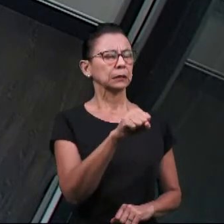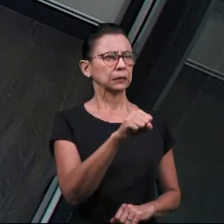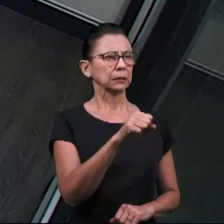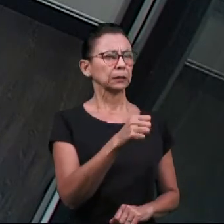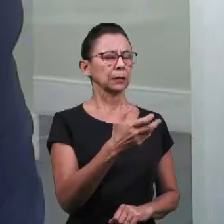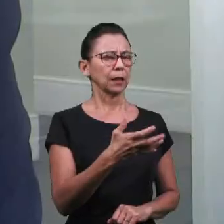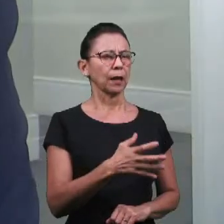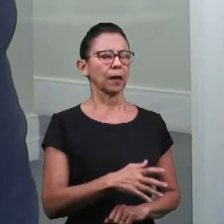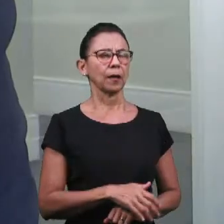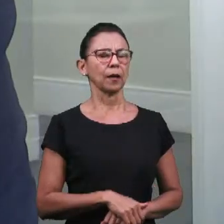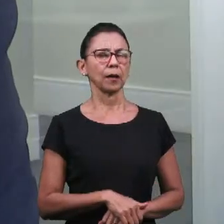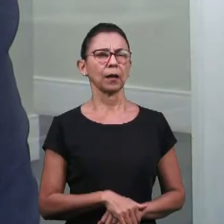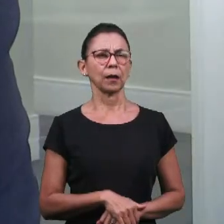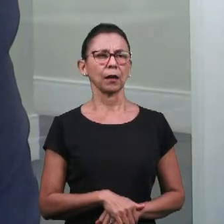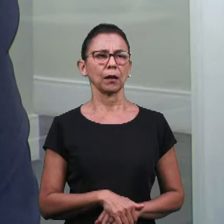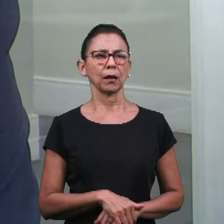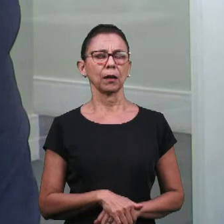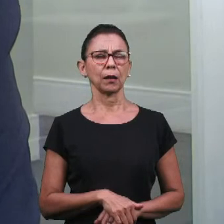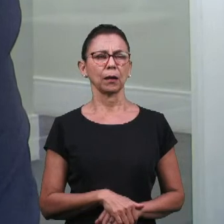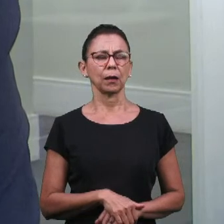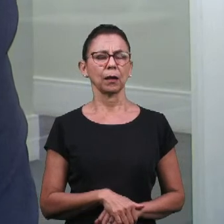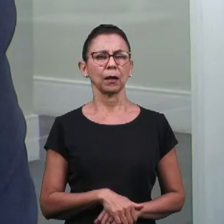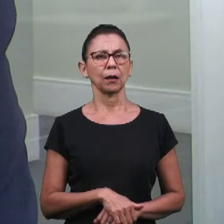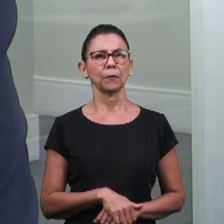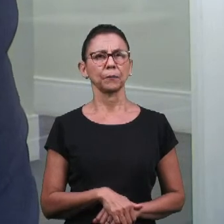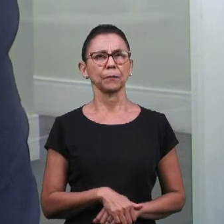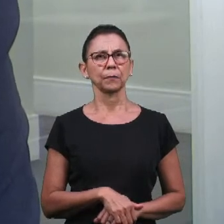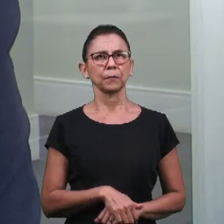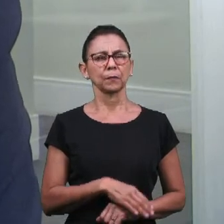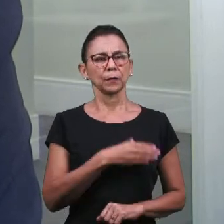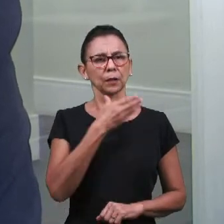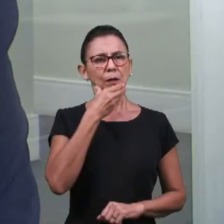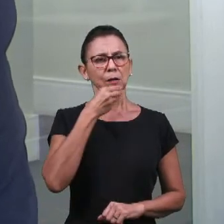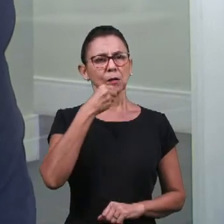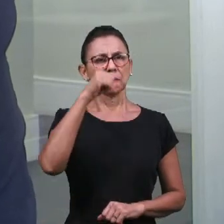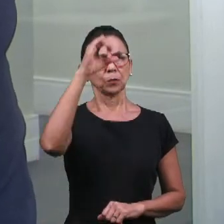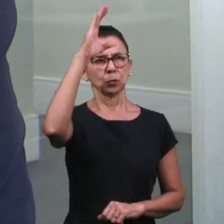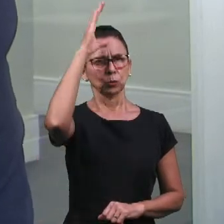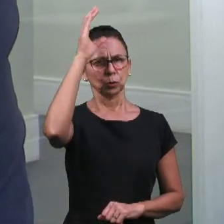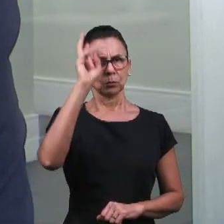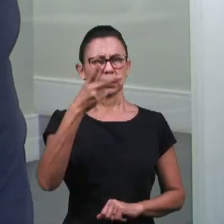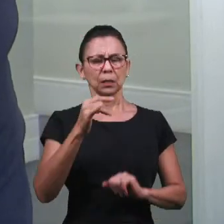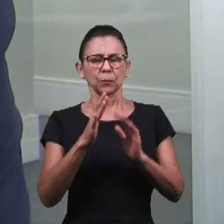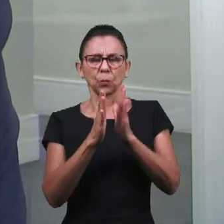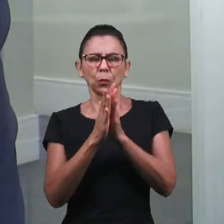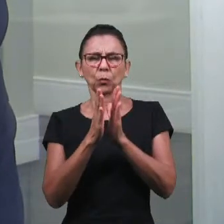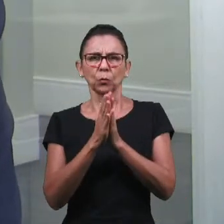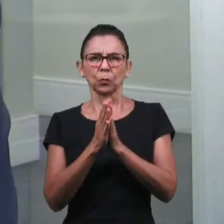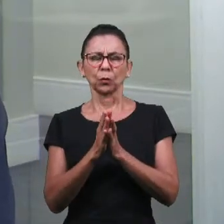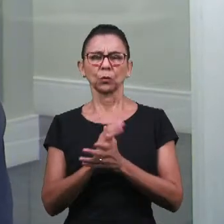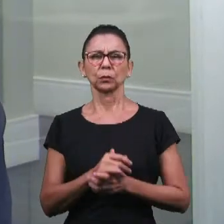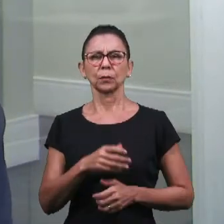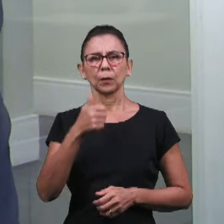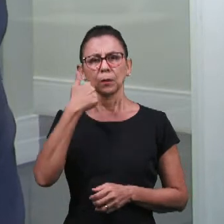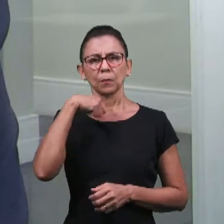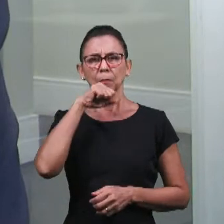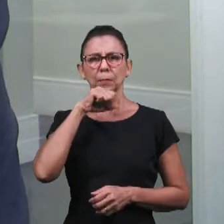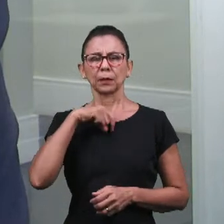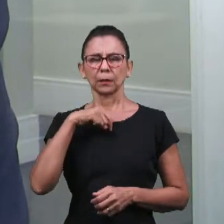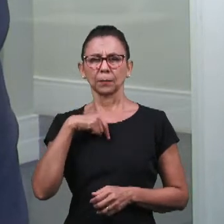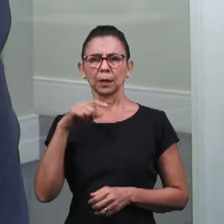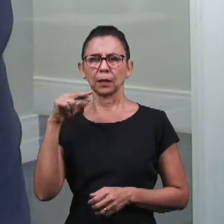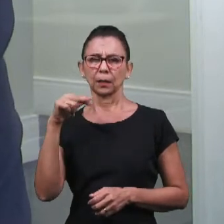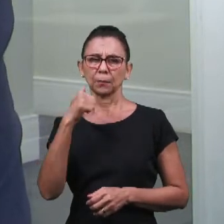na oração, né? Ele sempre foi um homem de oração, né? Minha mãe também, a irmã dele, é uma mulher de